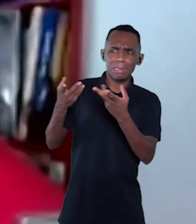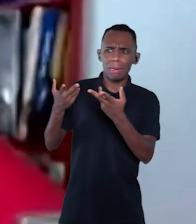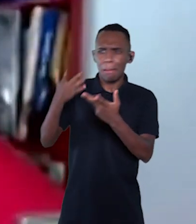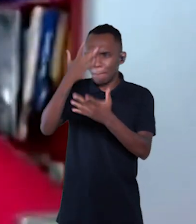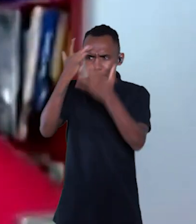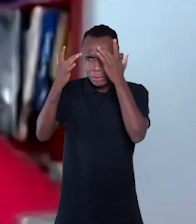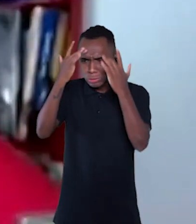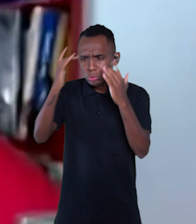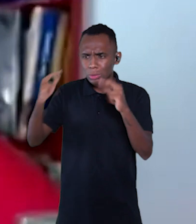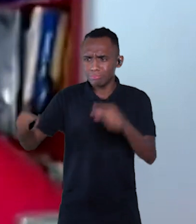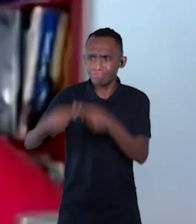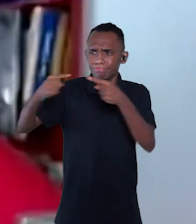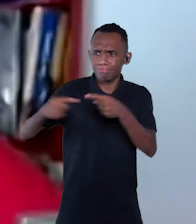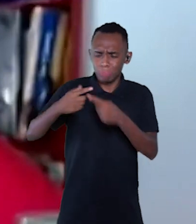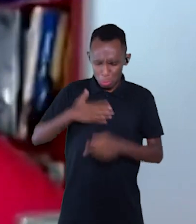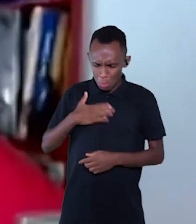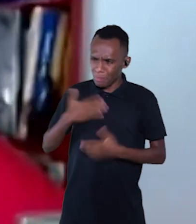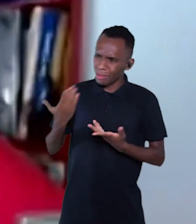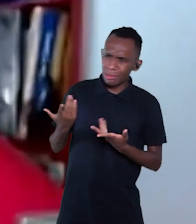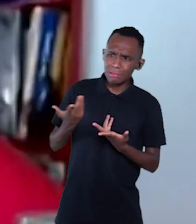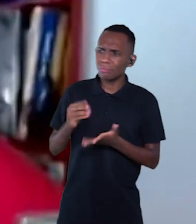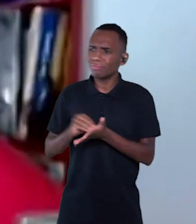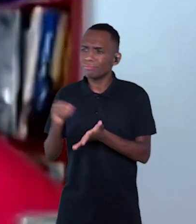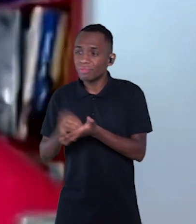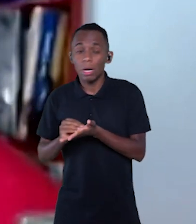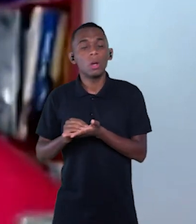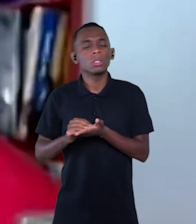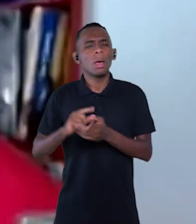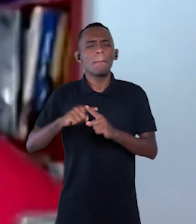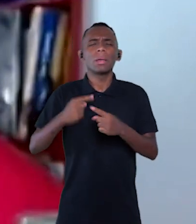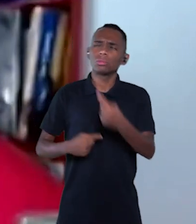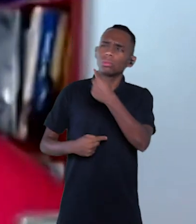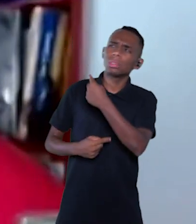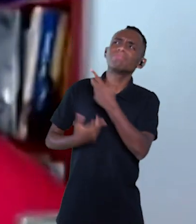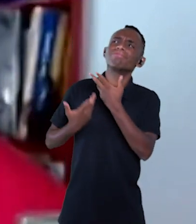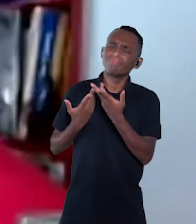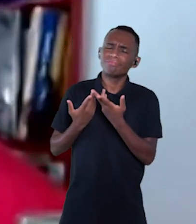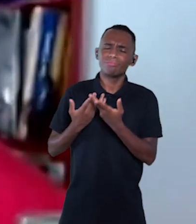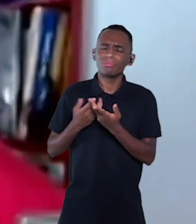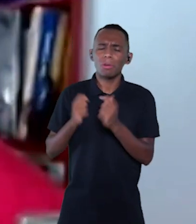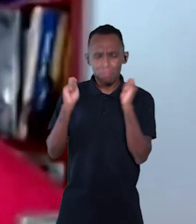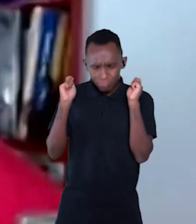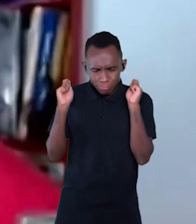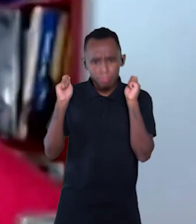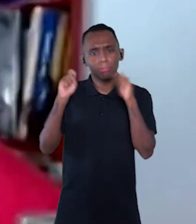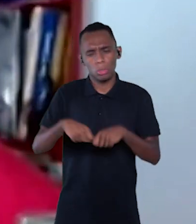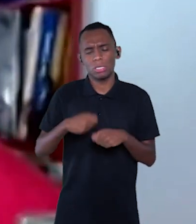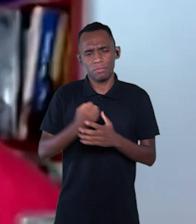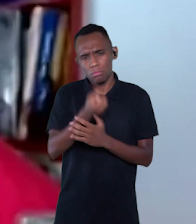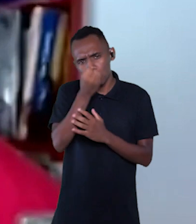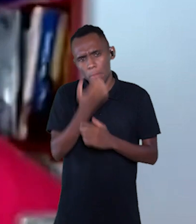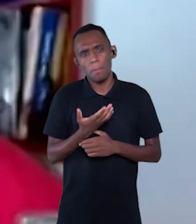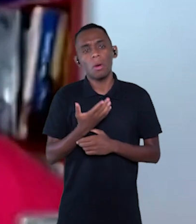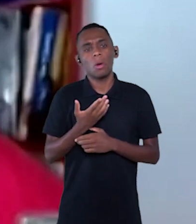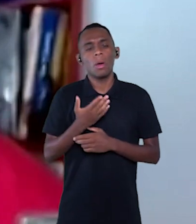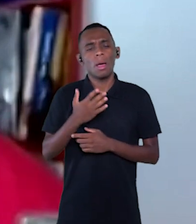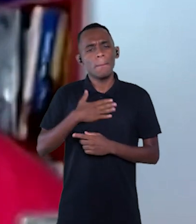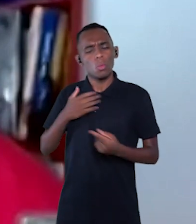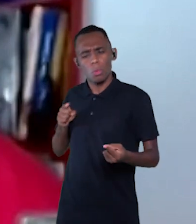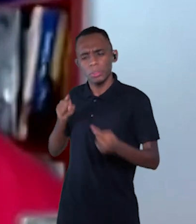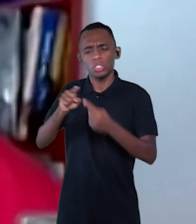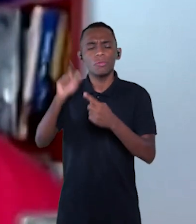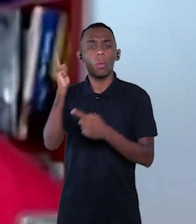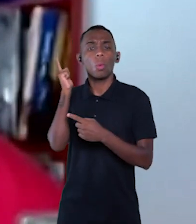mim. Hoje eu olho para trás e falo, valeu a pena ter conseguido, ter resistido e cumprido a minha missão